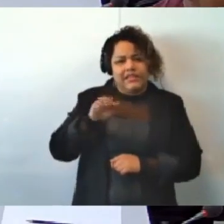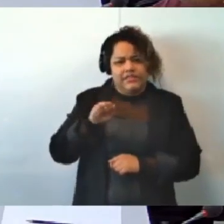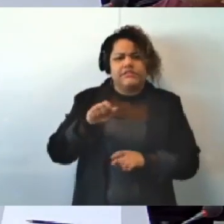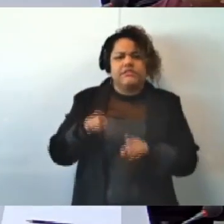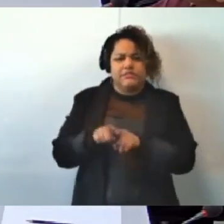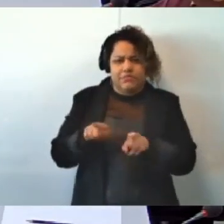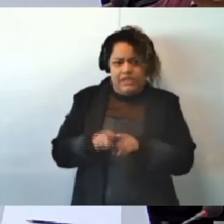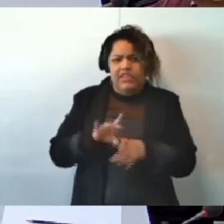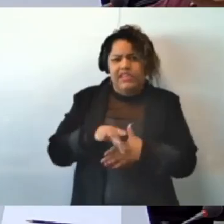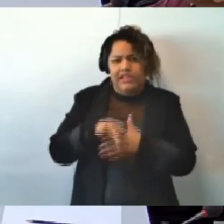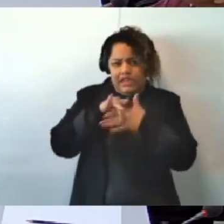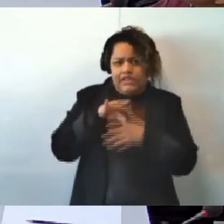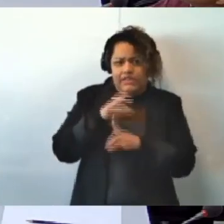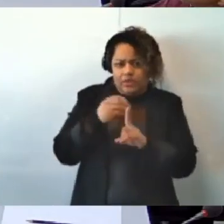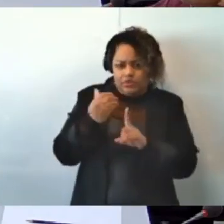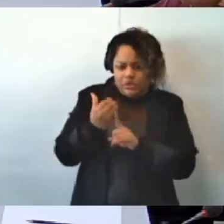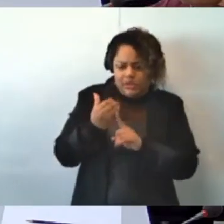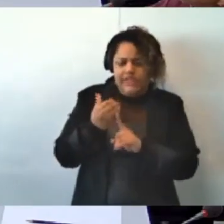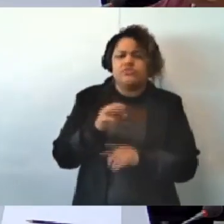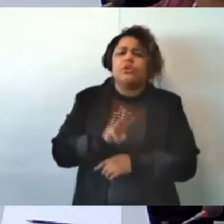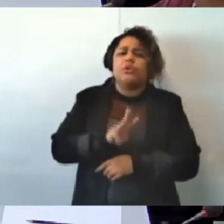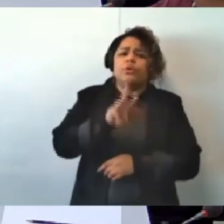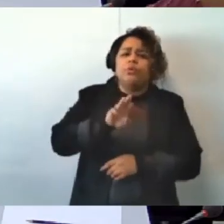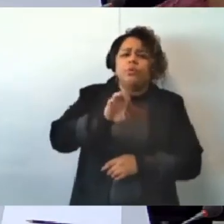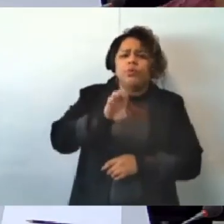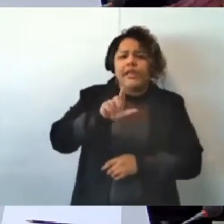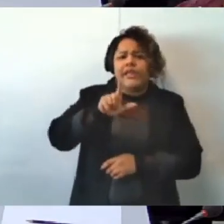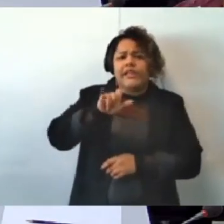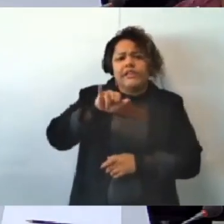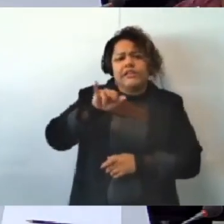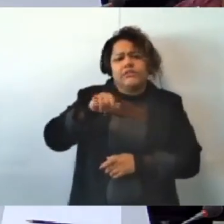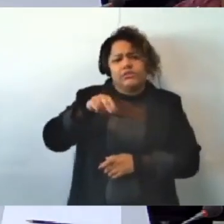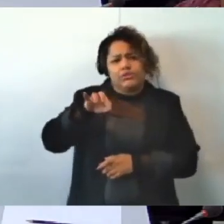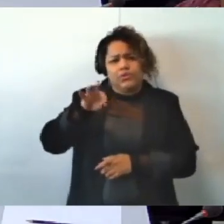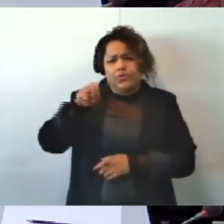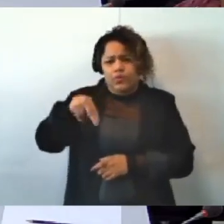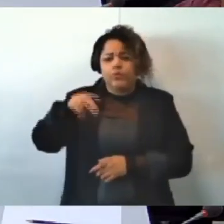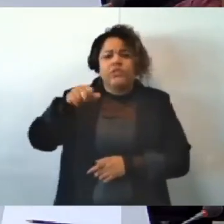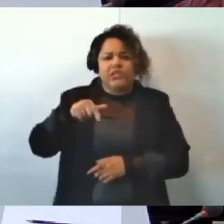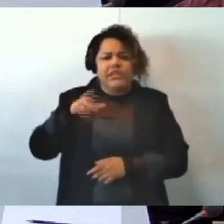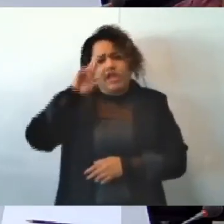falou Wellington. Ah, o Wellington comerciante. Wellington, por favor,